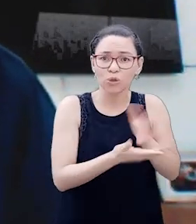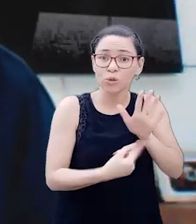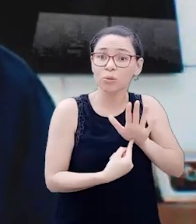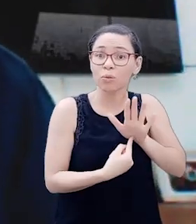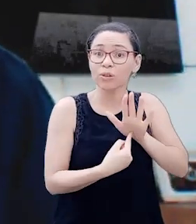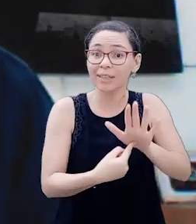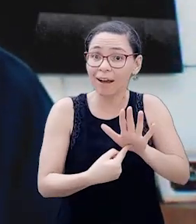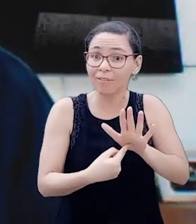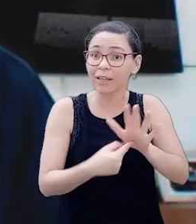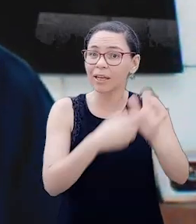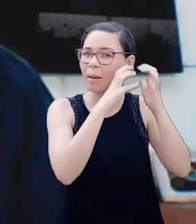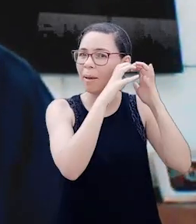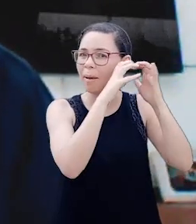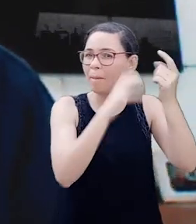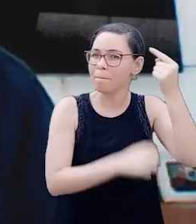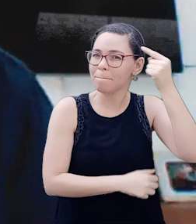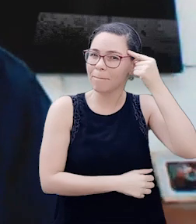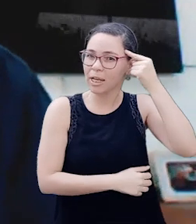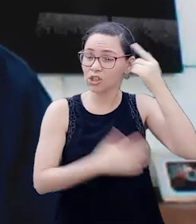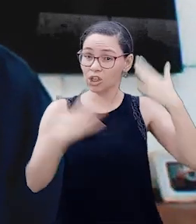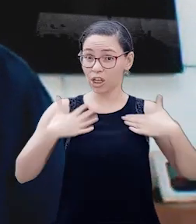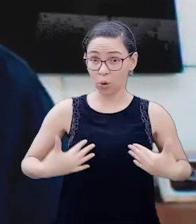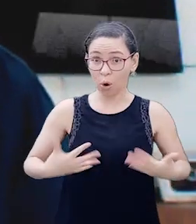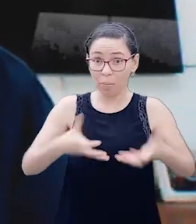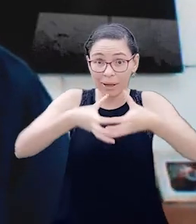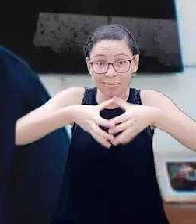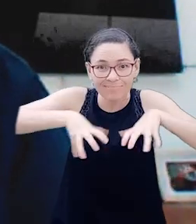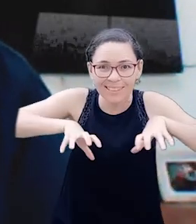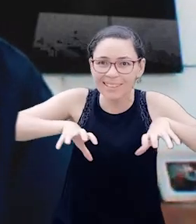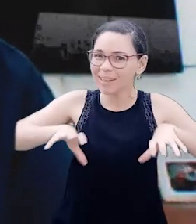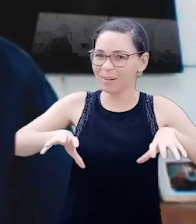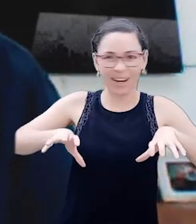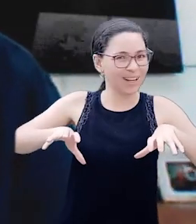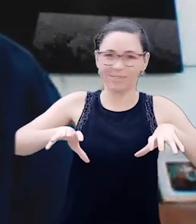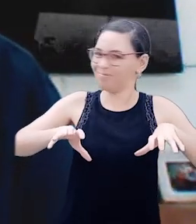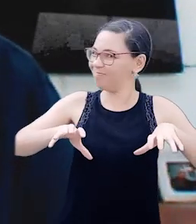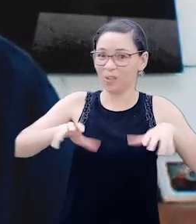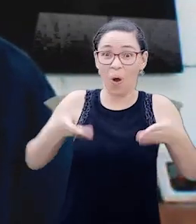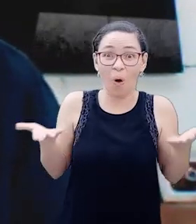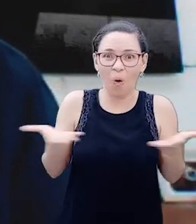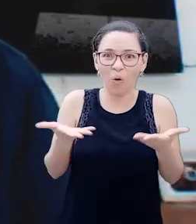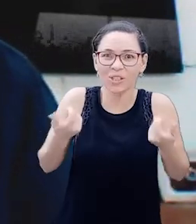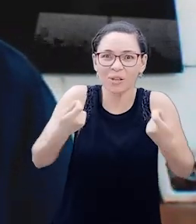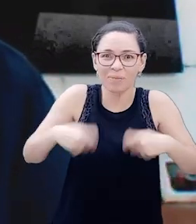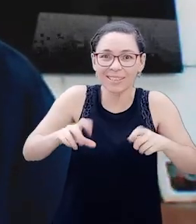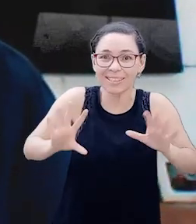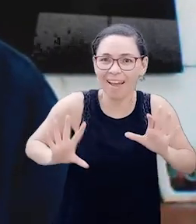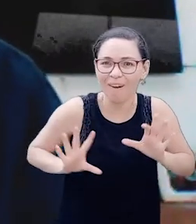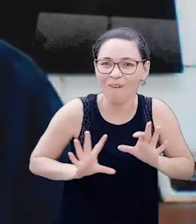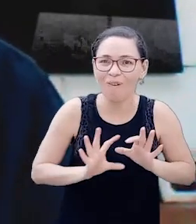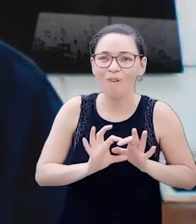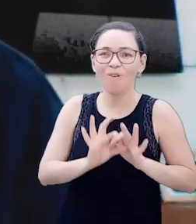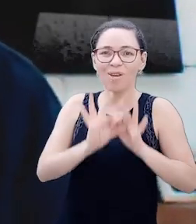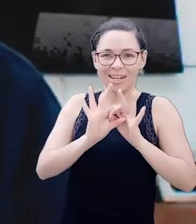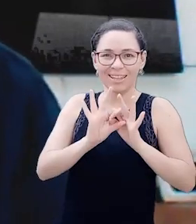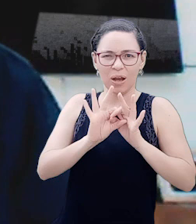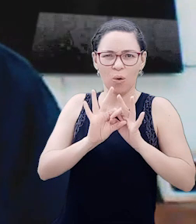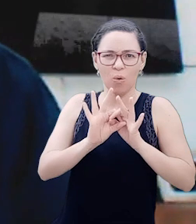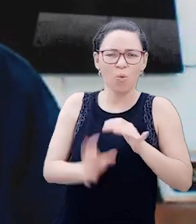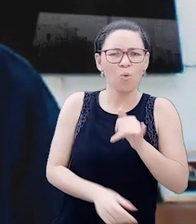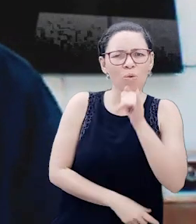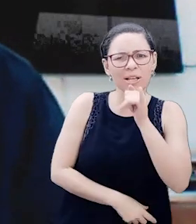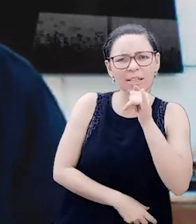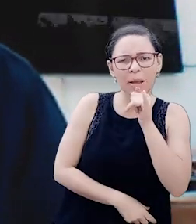ela vem, de certa forma, resolver esse problema ao dizer que, ao trabalhar o meu corpo de forma direta, eu também